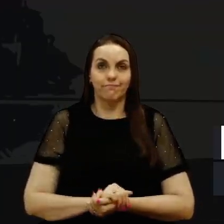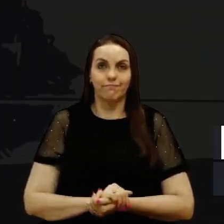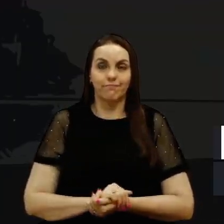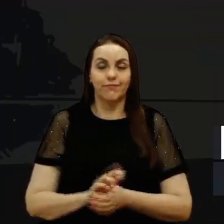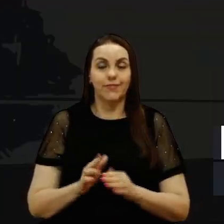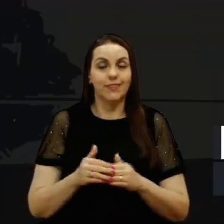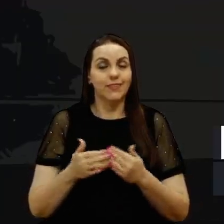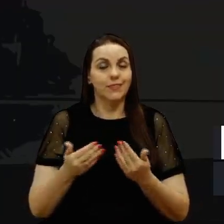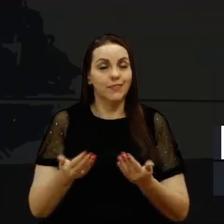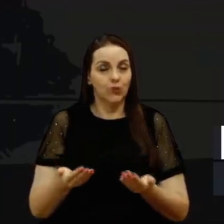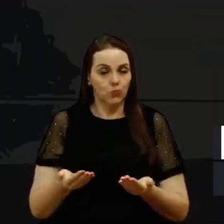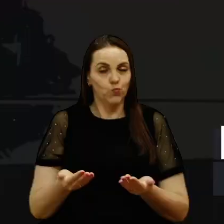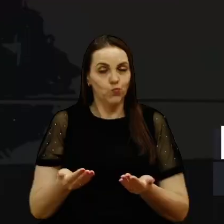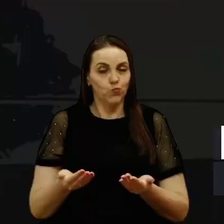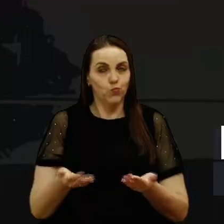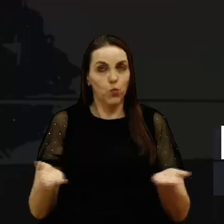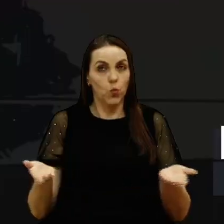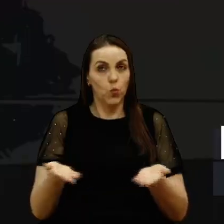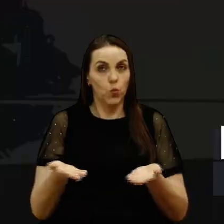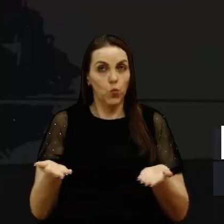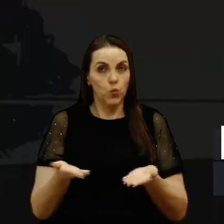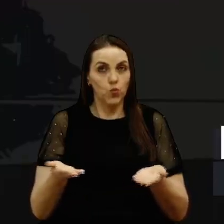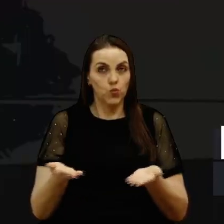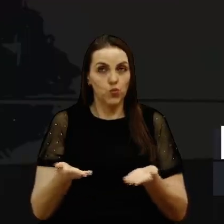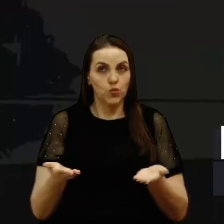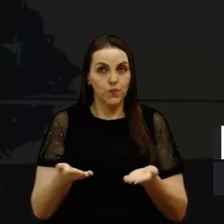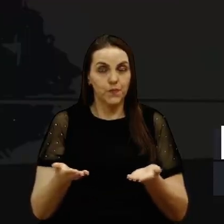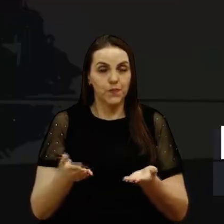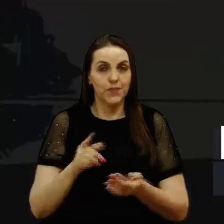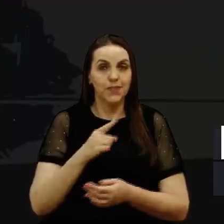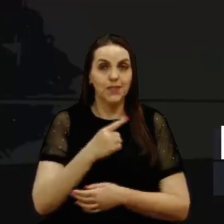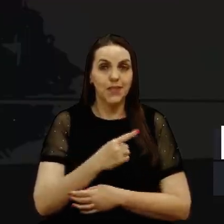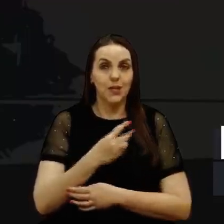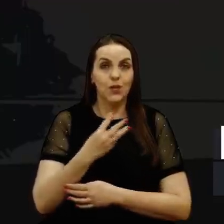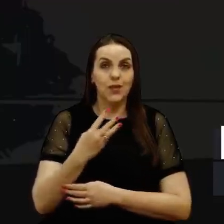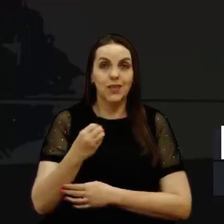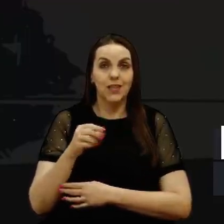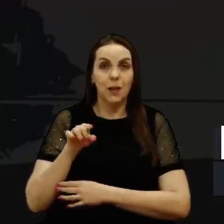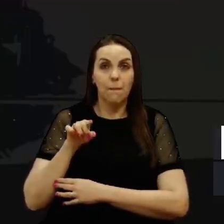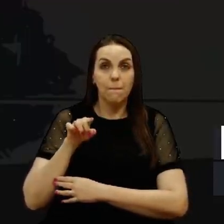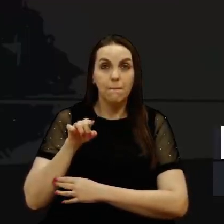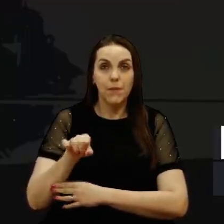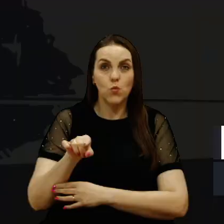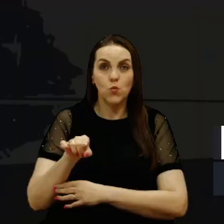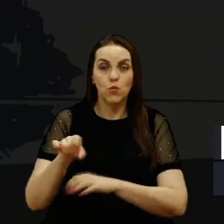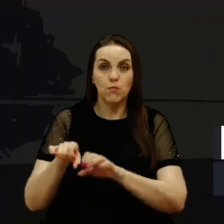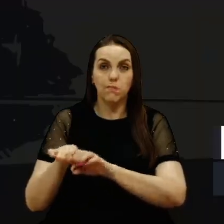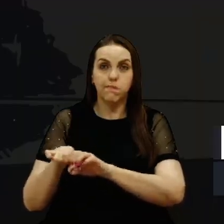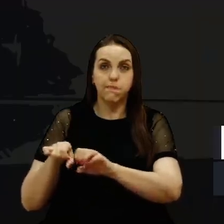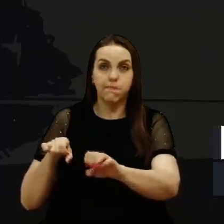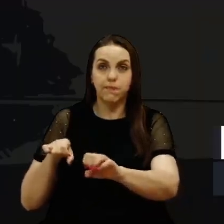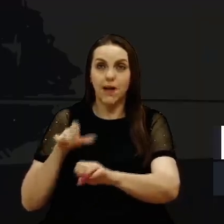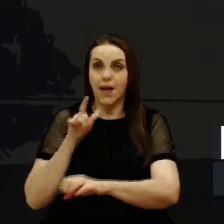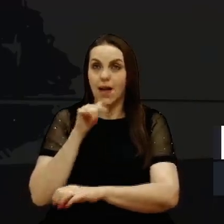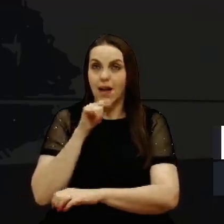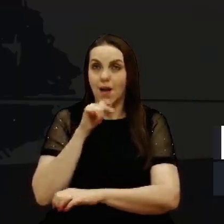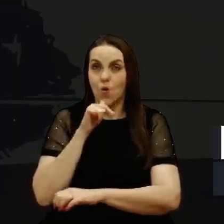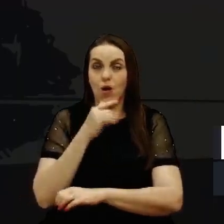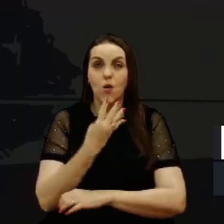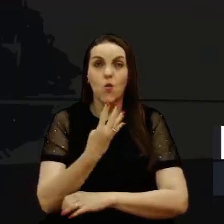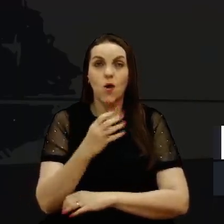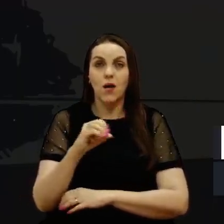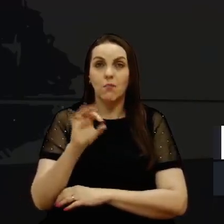Então, hoje, das 130.000 ligações de água, nós temos 40%